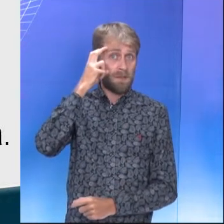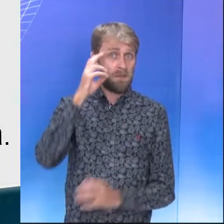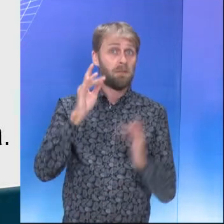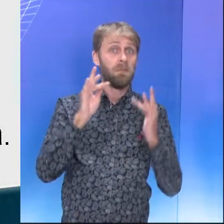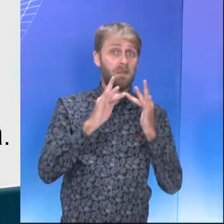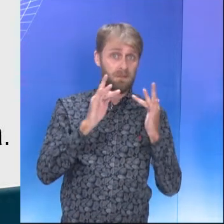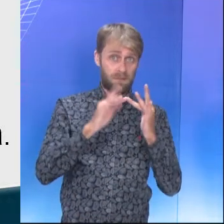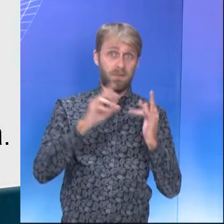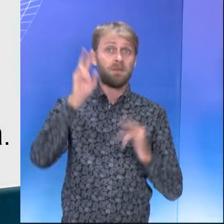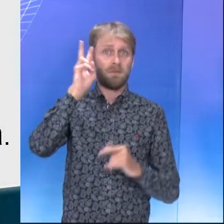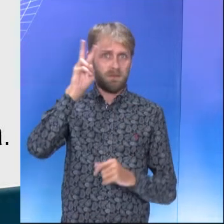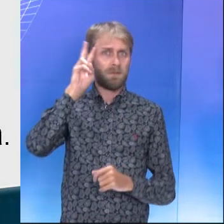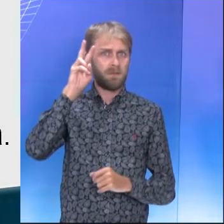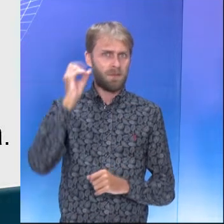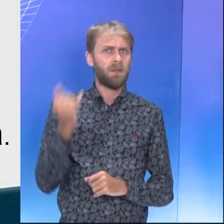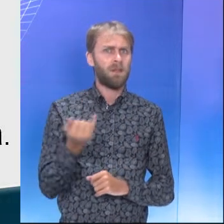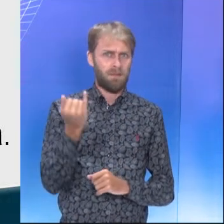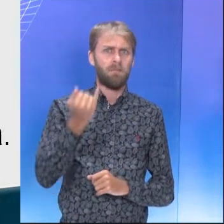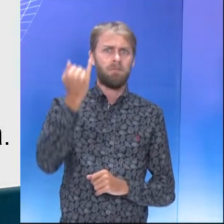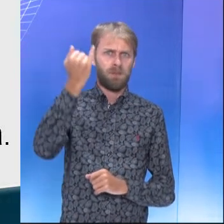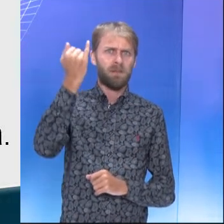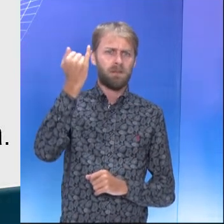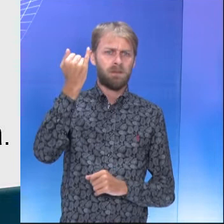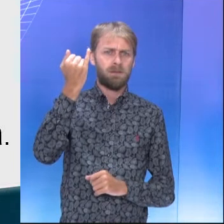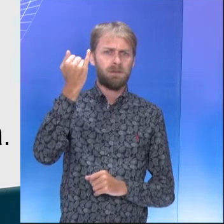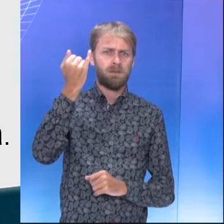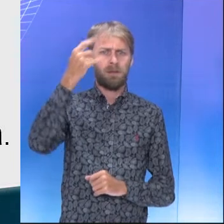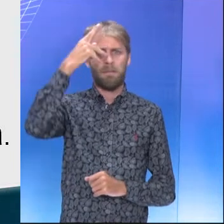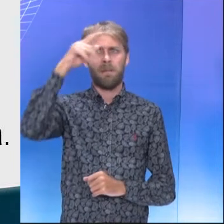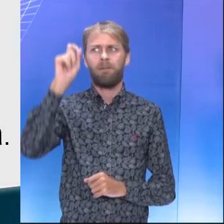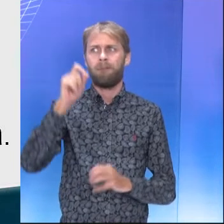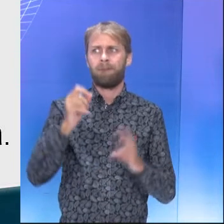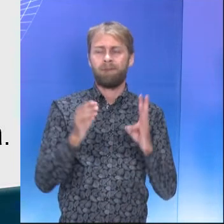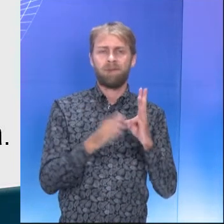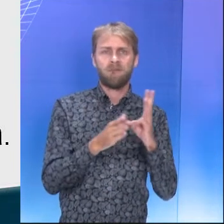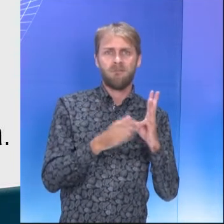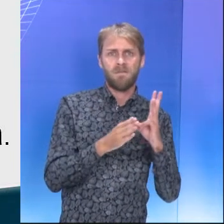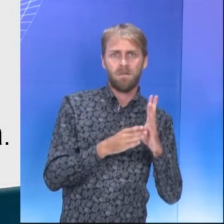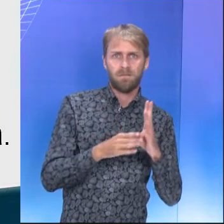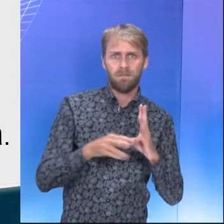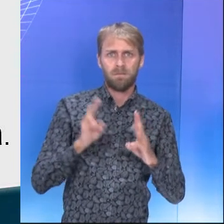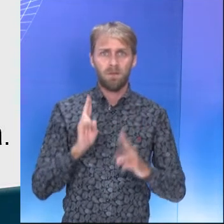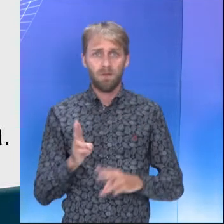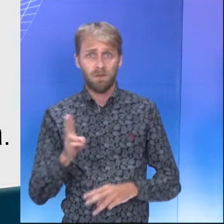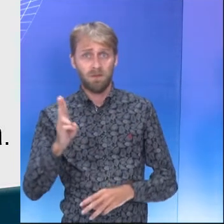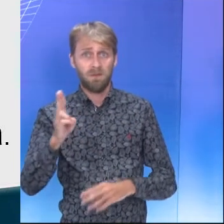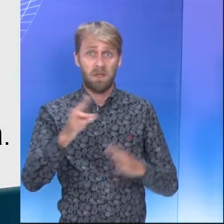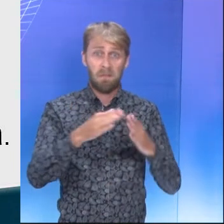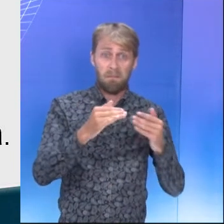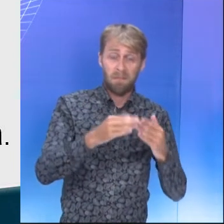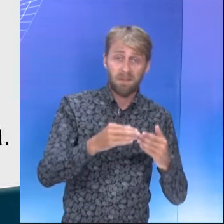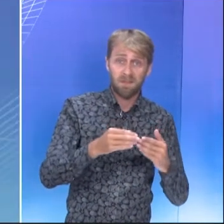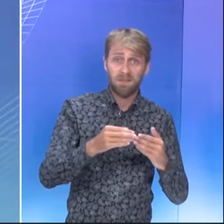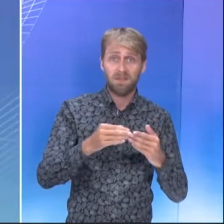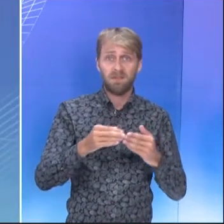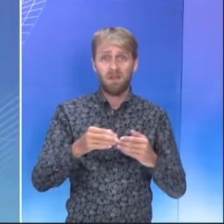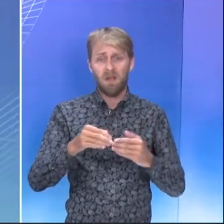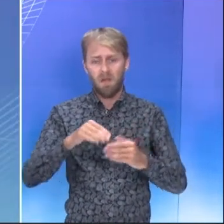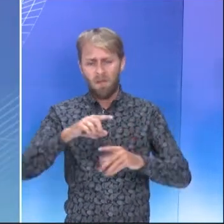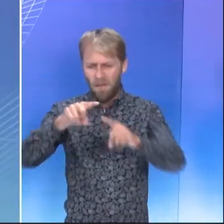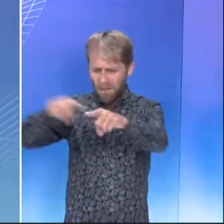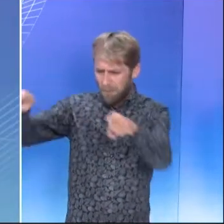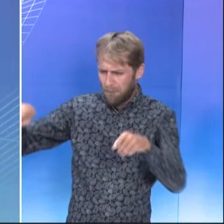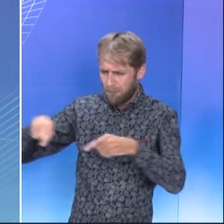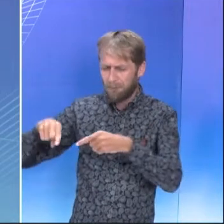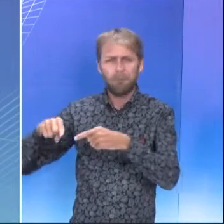vinculação histórica fundamental e importante para que os povos indígenas continuem reivindicando demarcação como um